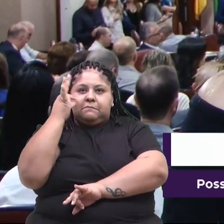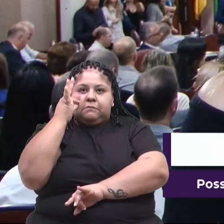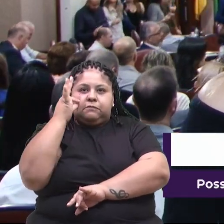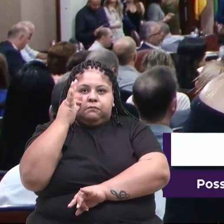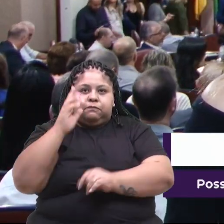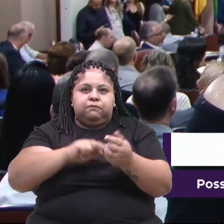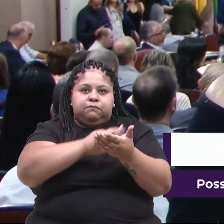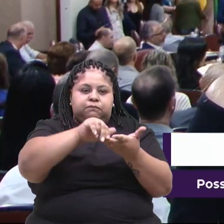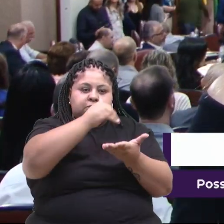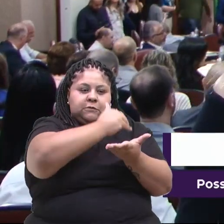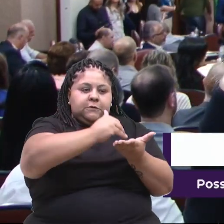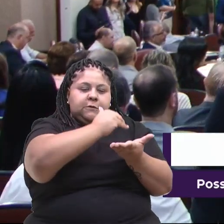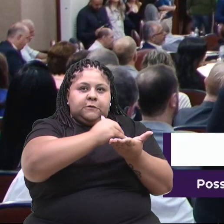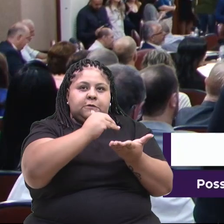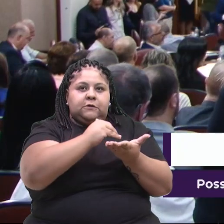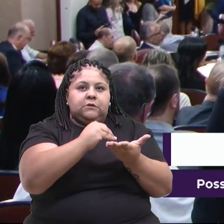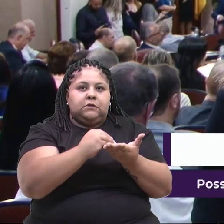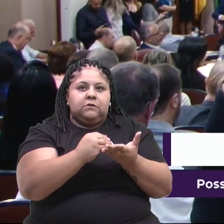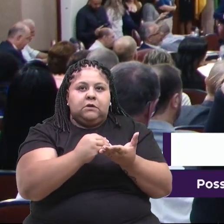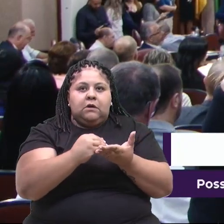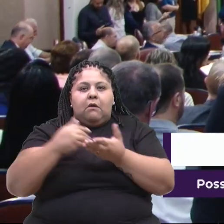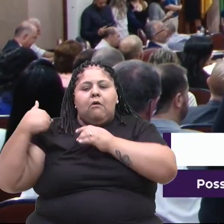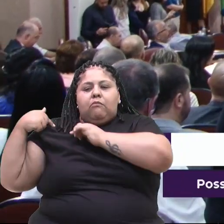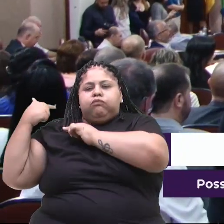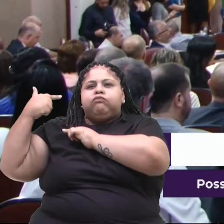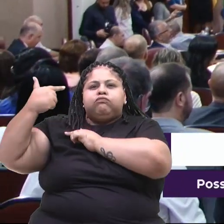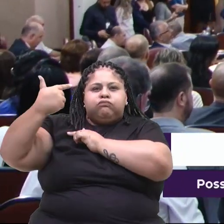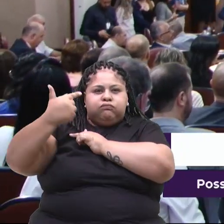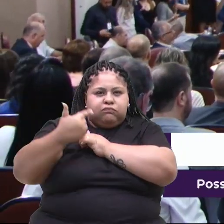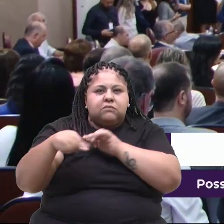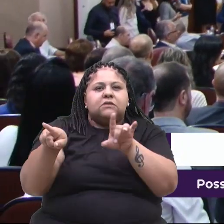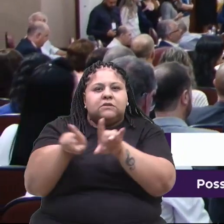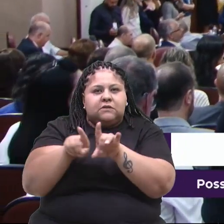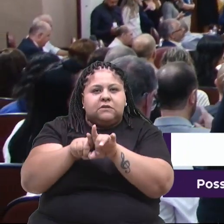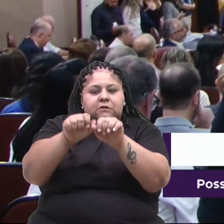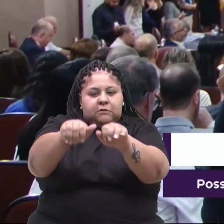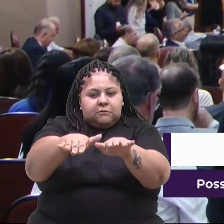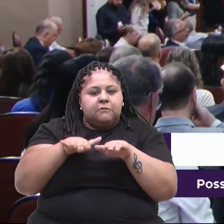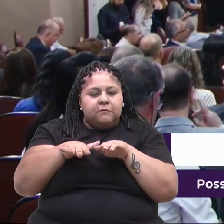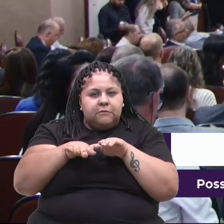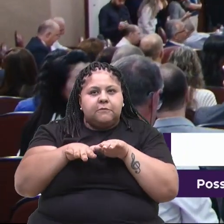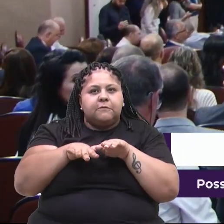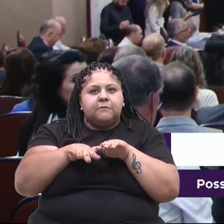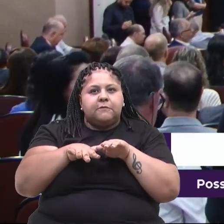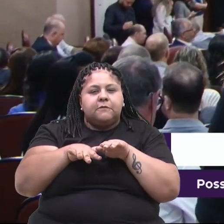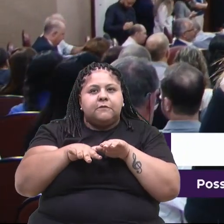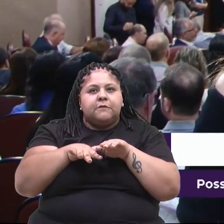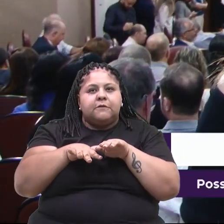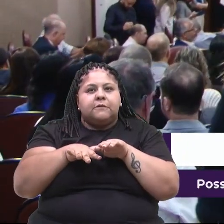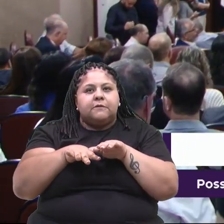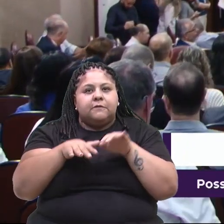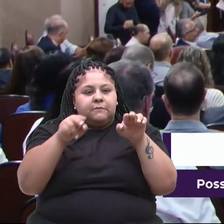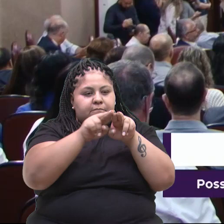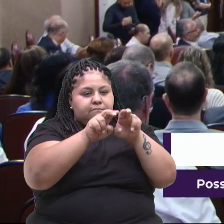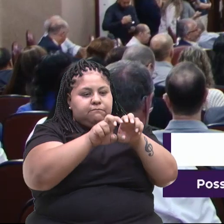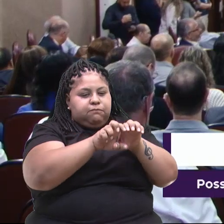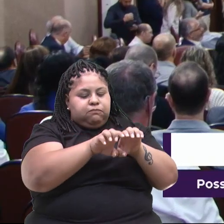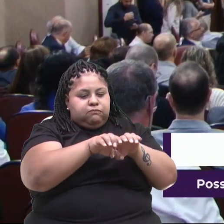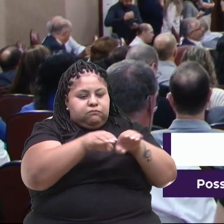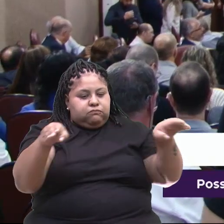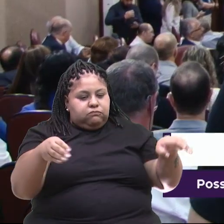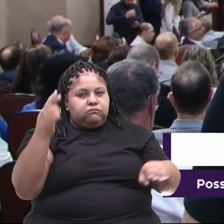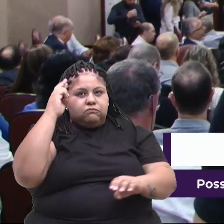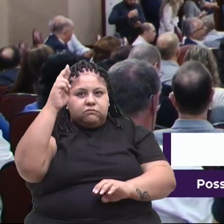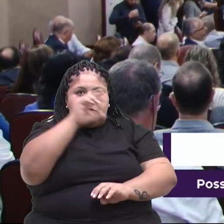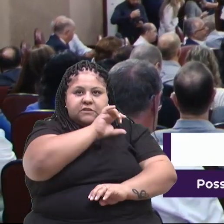aqui nessa posse também, como é uma tradição, Uma tradição aqui do parlamento, quando existe a posse da mesa diretora